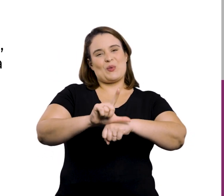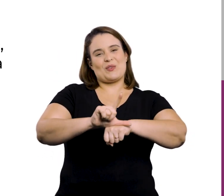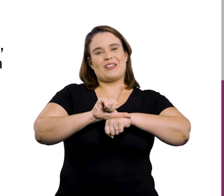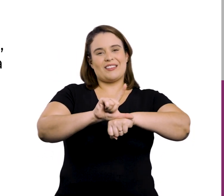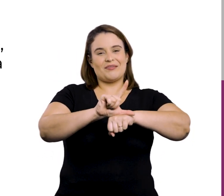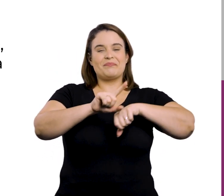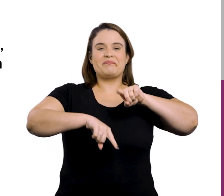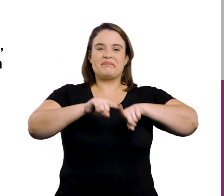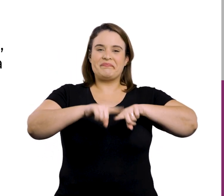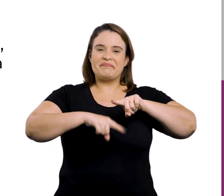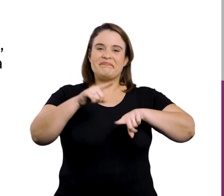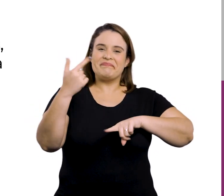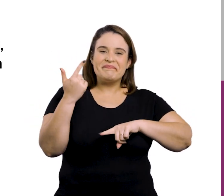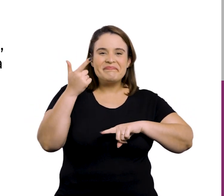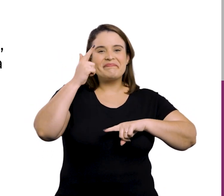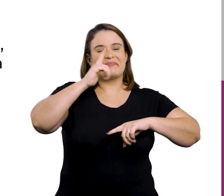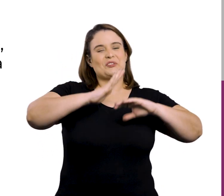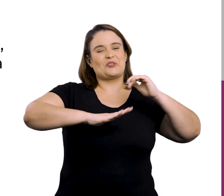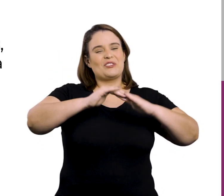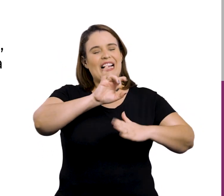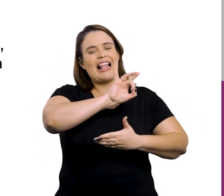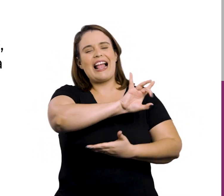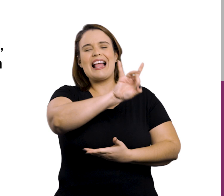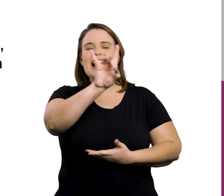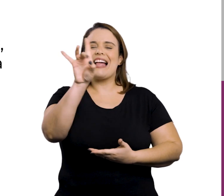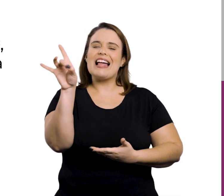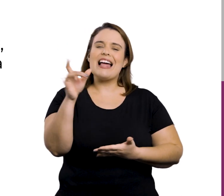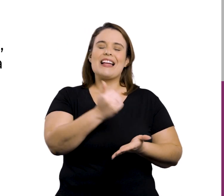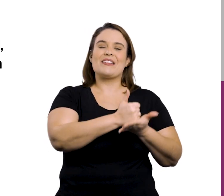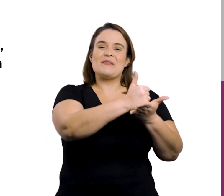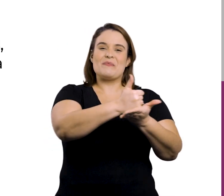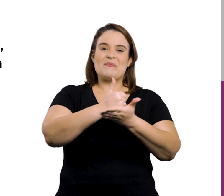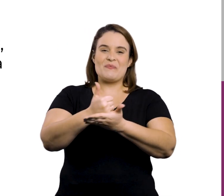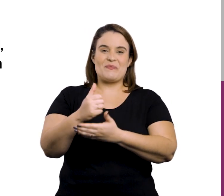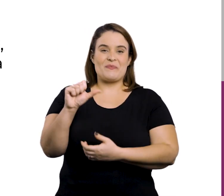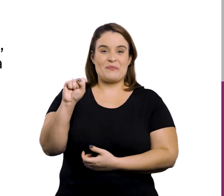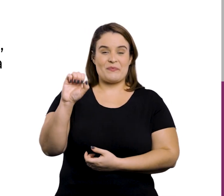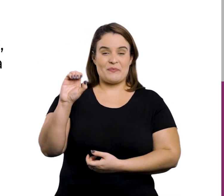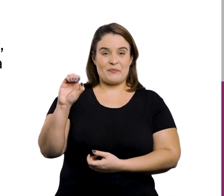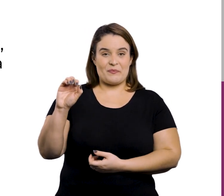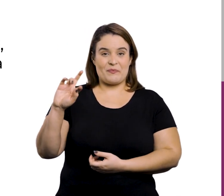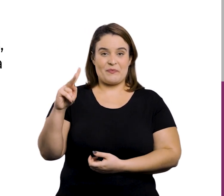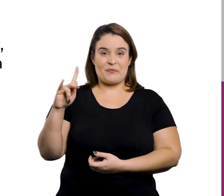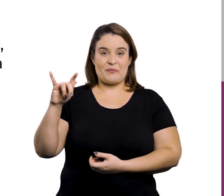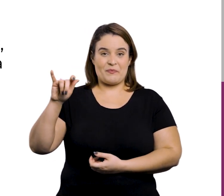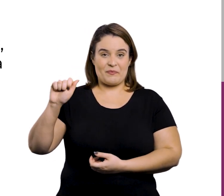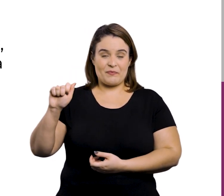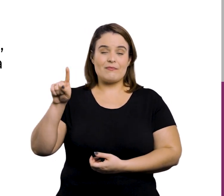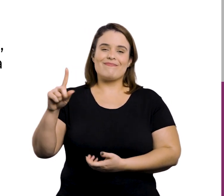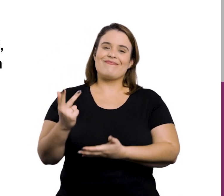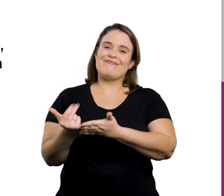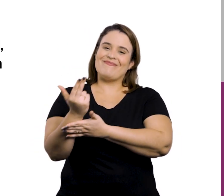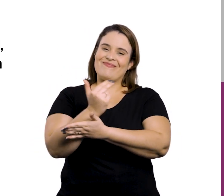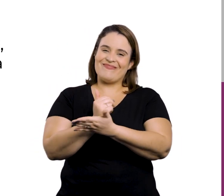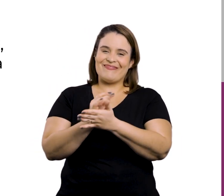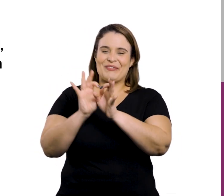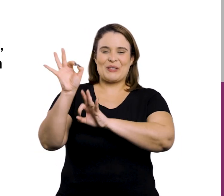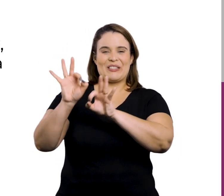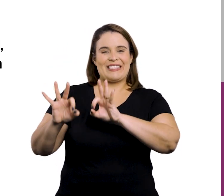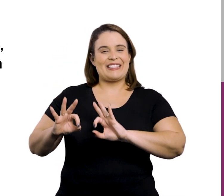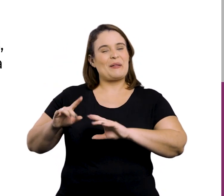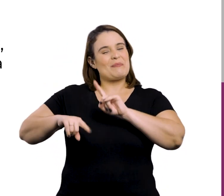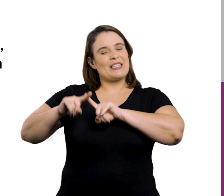material pudesse chegar em cada atividade pelo país. A Sofia Andreasa, que desenhou e diagramou todos os